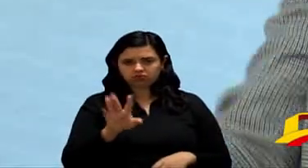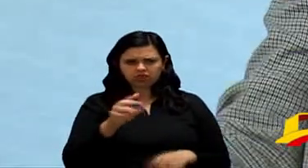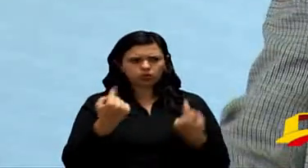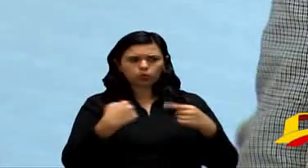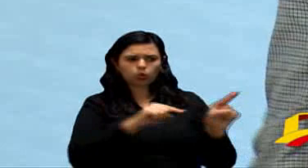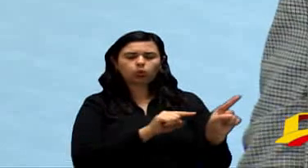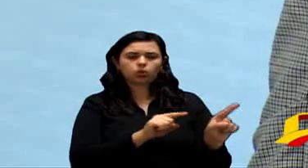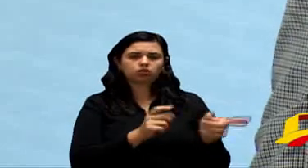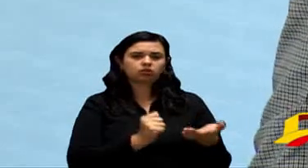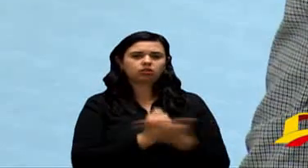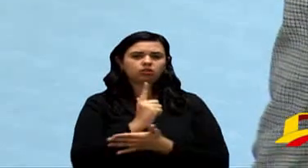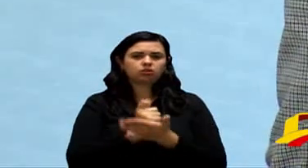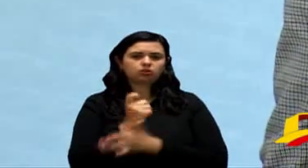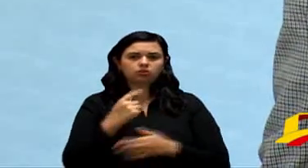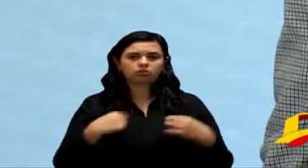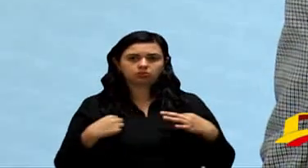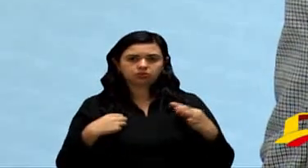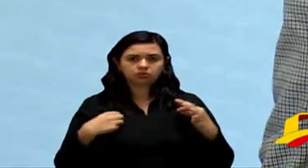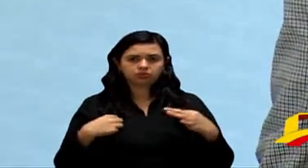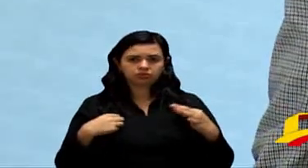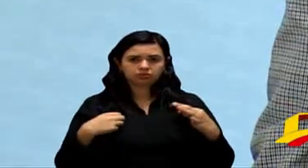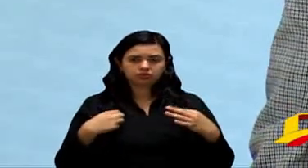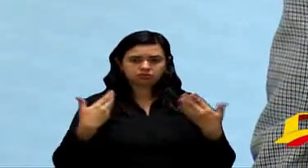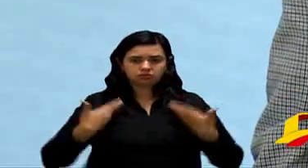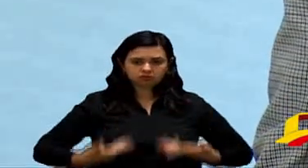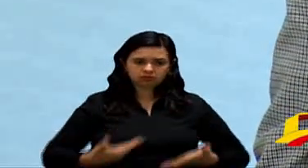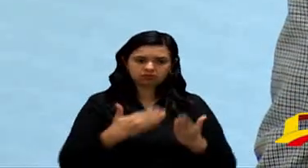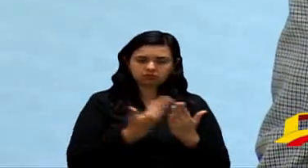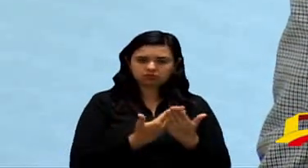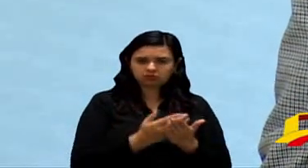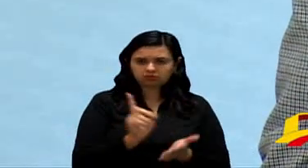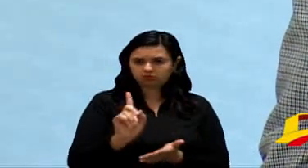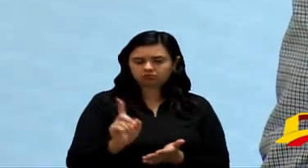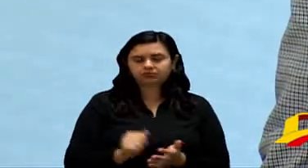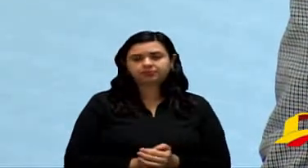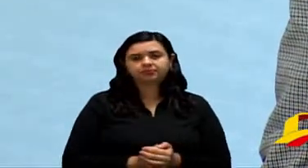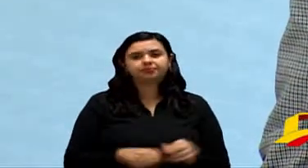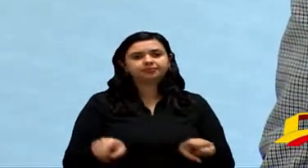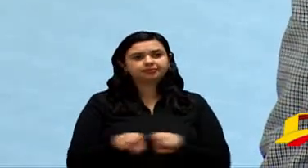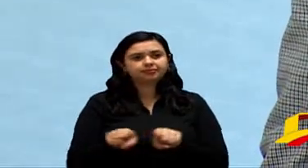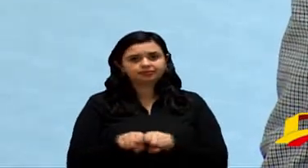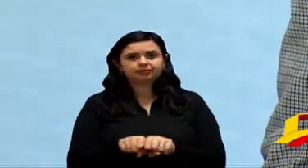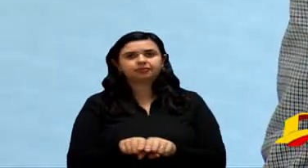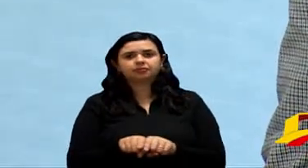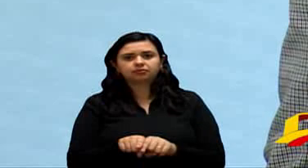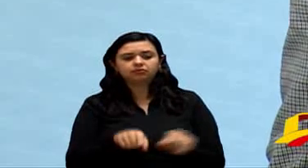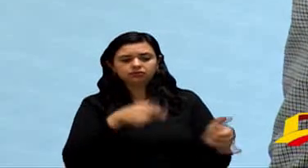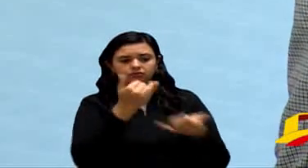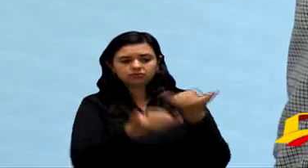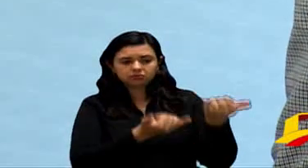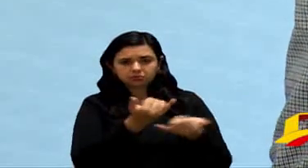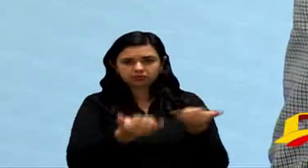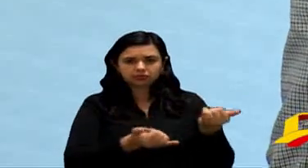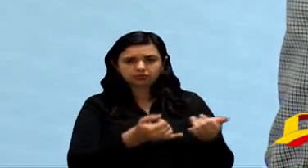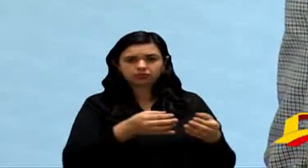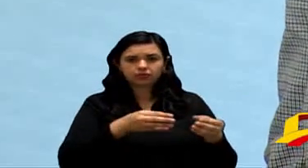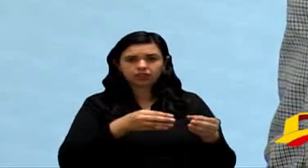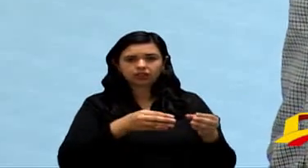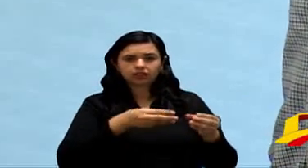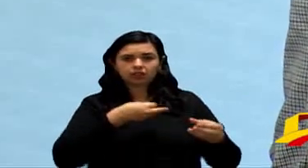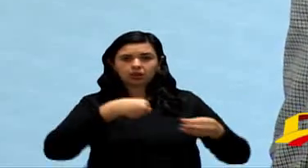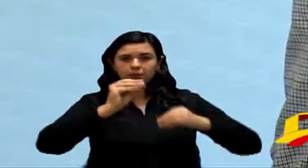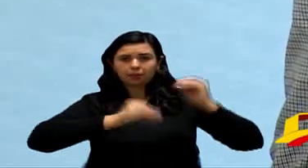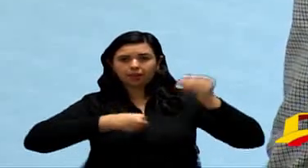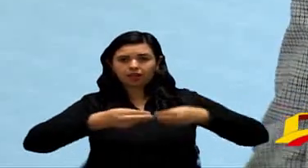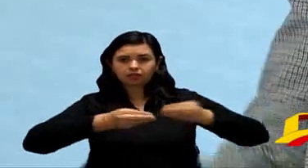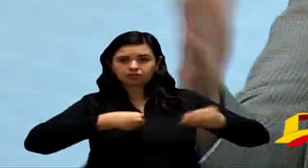uniformes mas não da forma como foi feito brinquedos playground de plástico que atulham as escolas 65 milhões